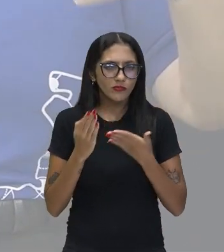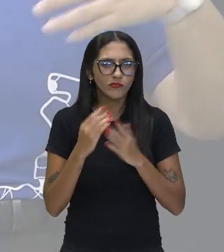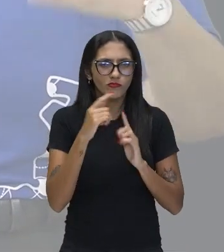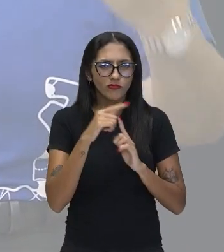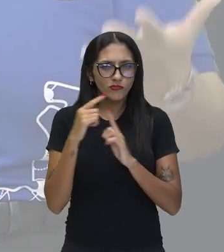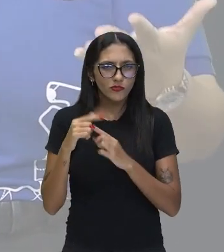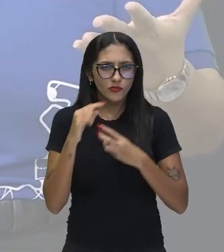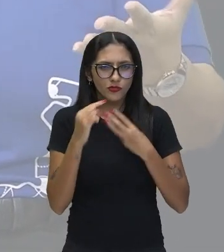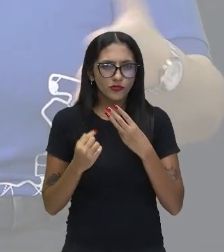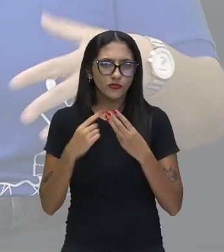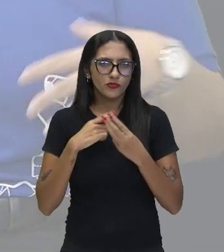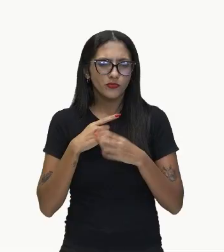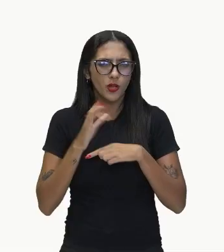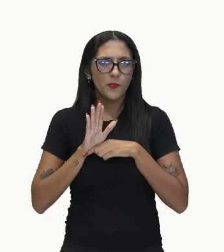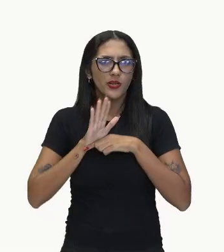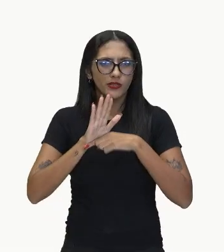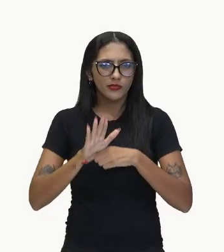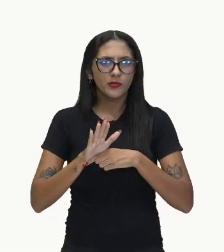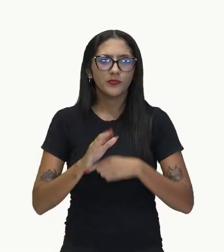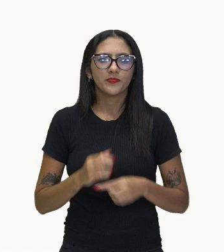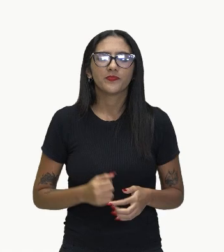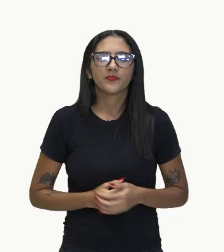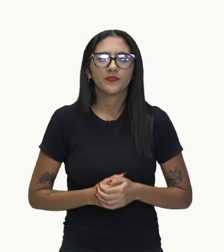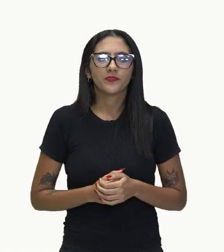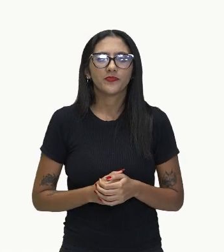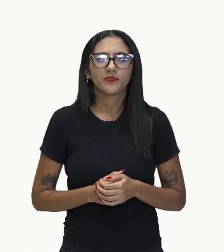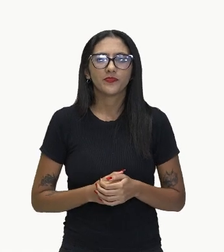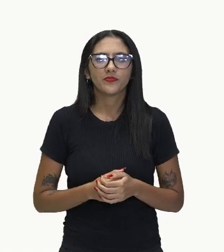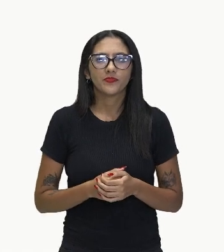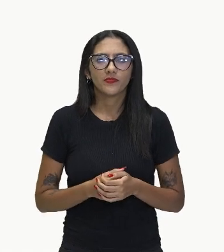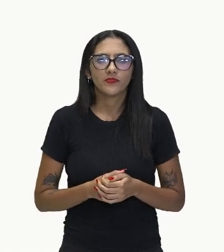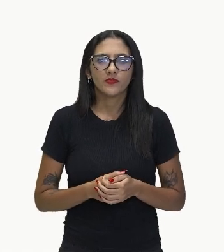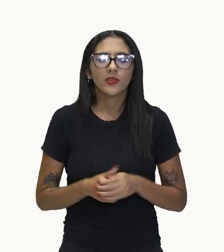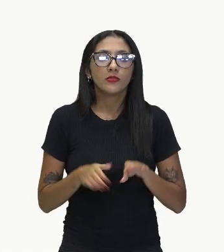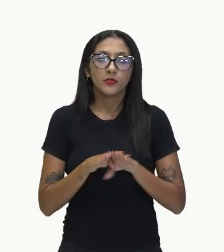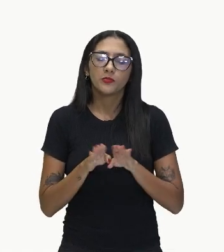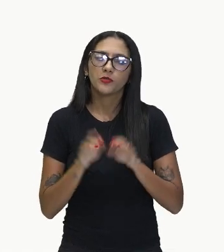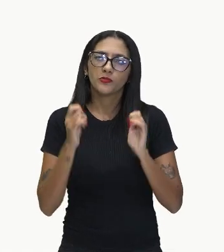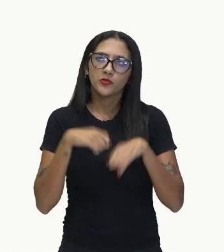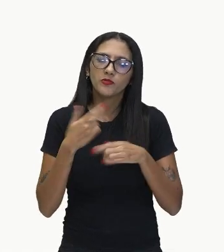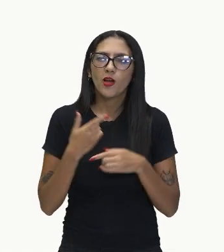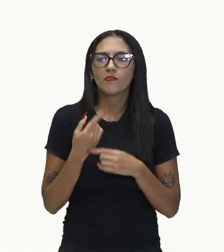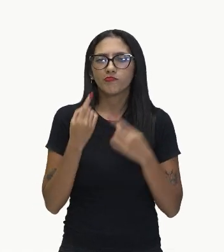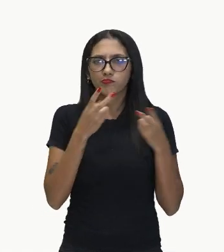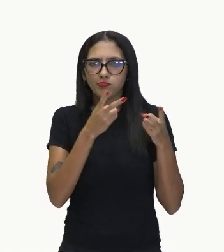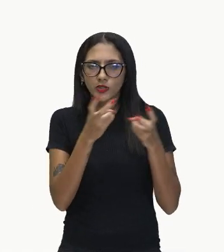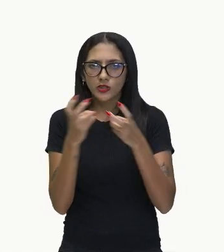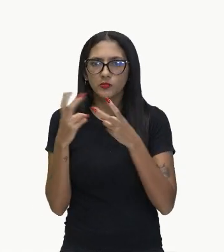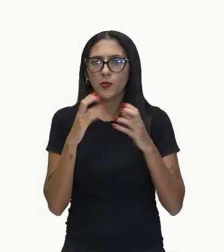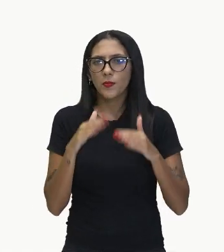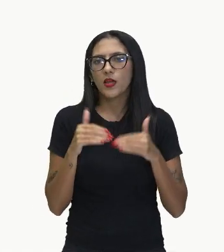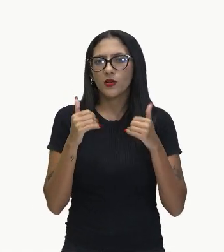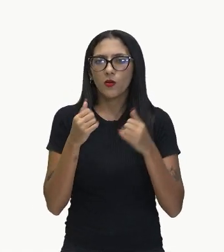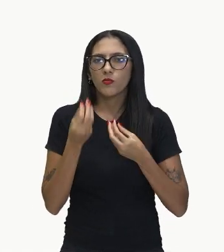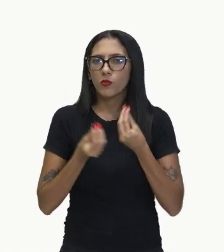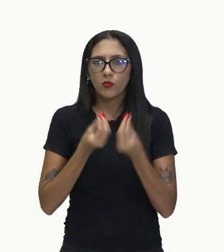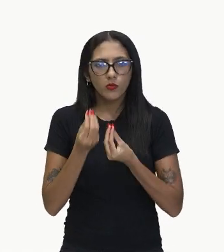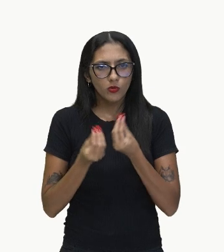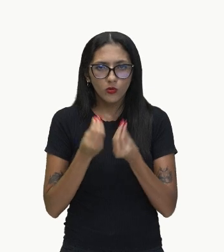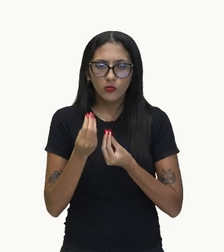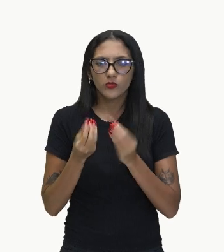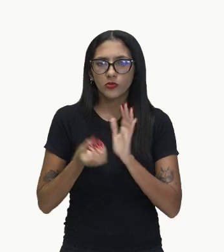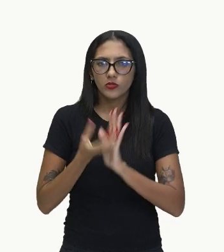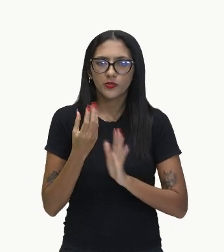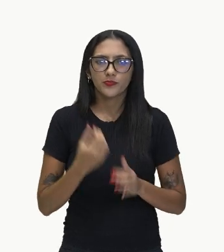aqui tornaram público e a partir do qual também podemos conhecer melhor o movimento modernista. Então, o